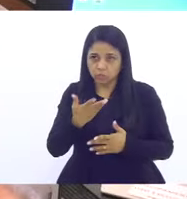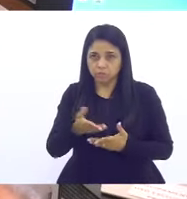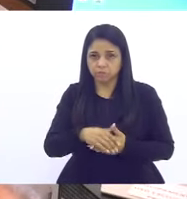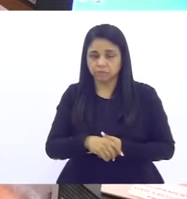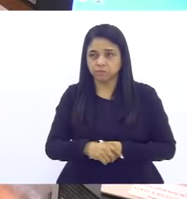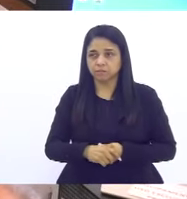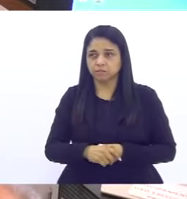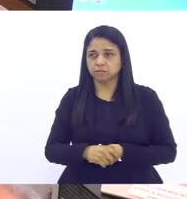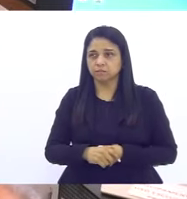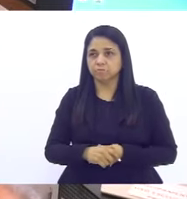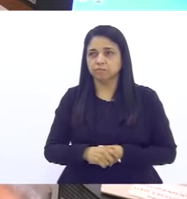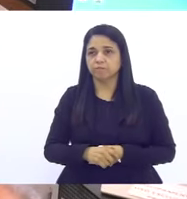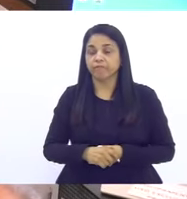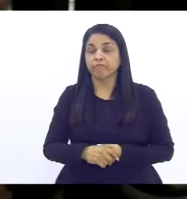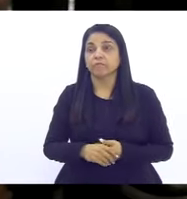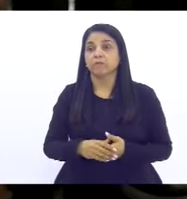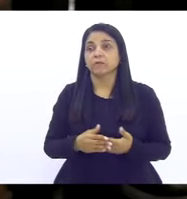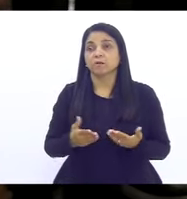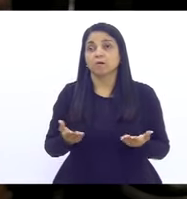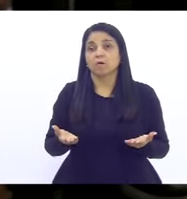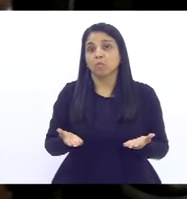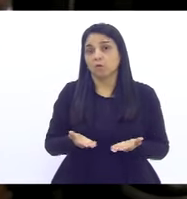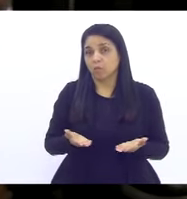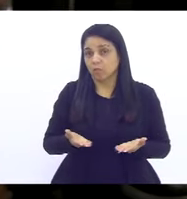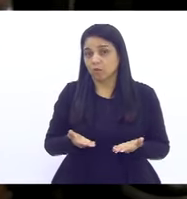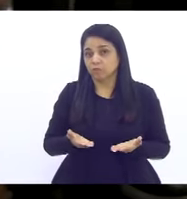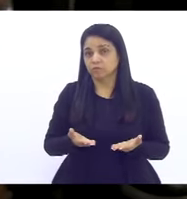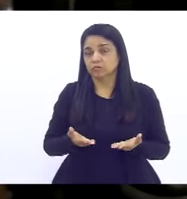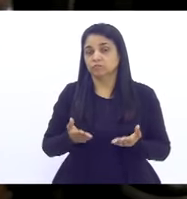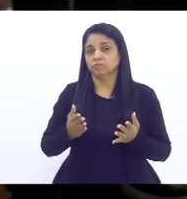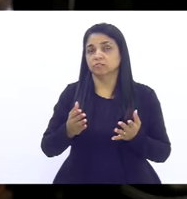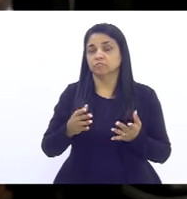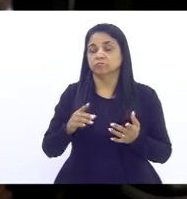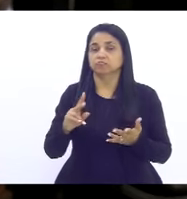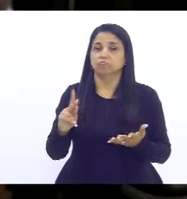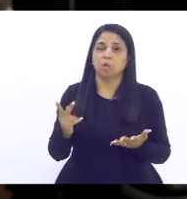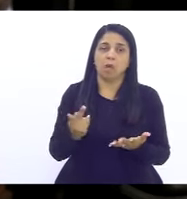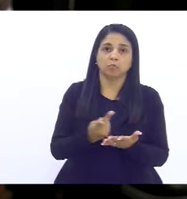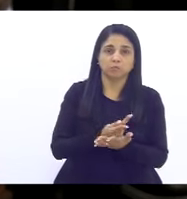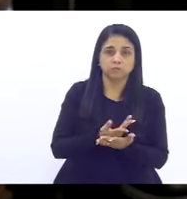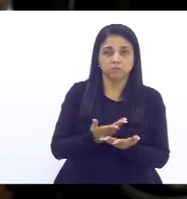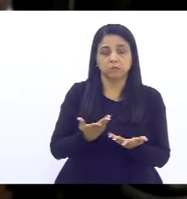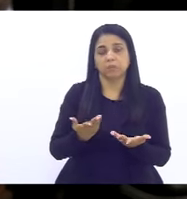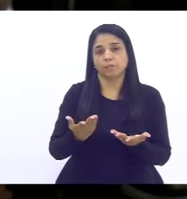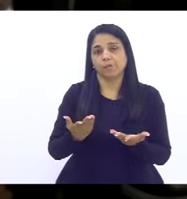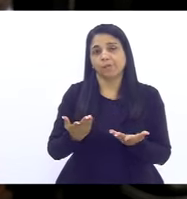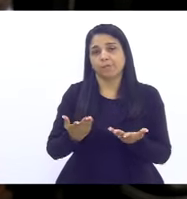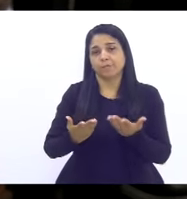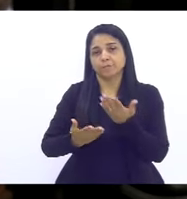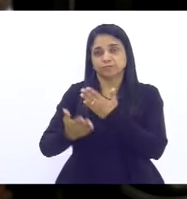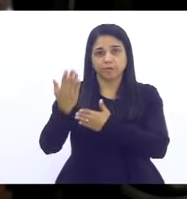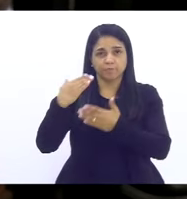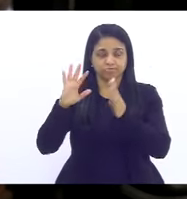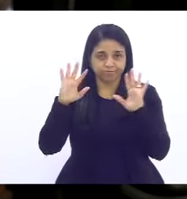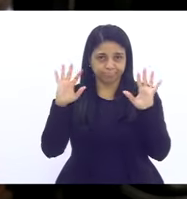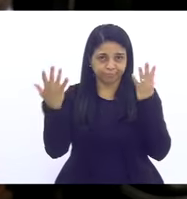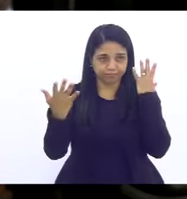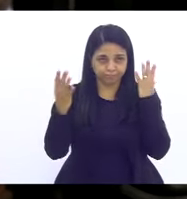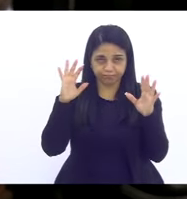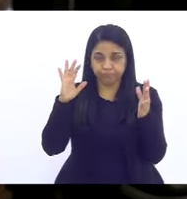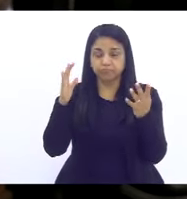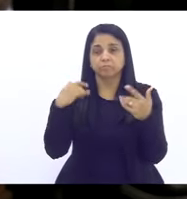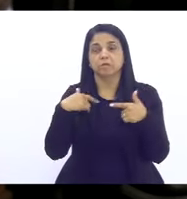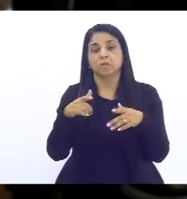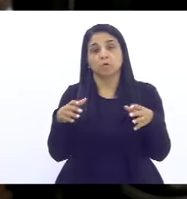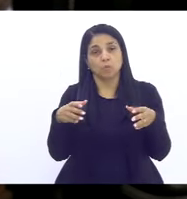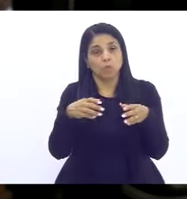o que nós temos para a média de eventos que nós tivemos nos últimos acontecimentos, eu